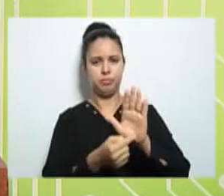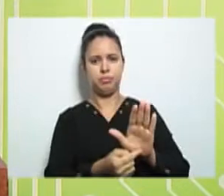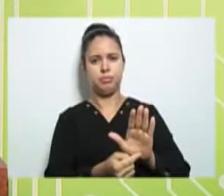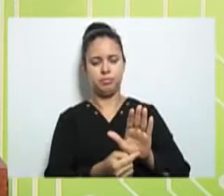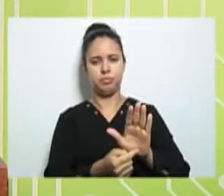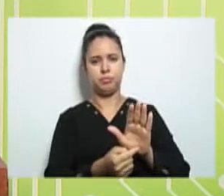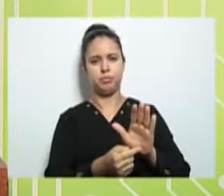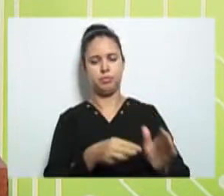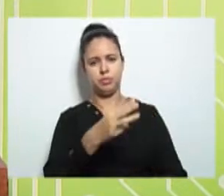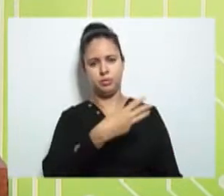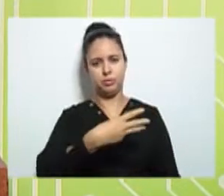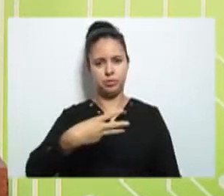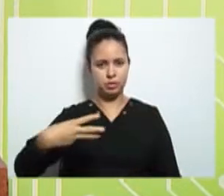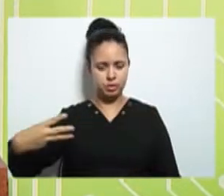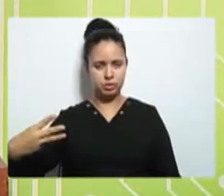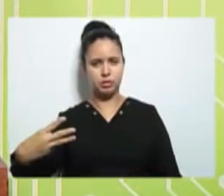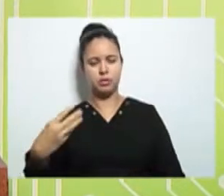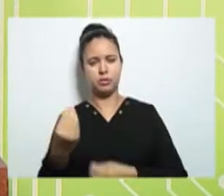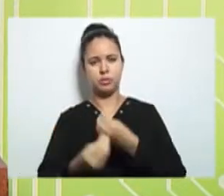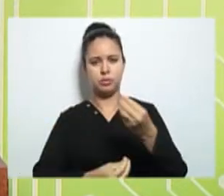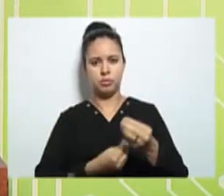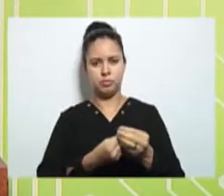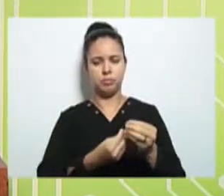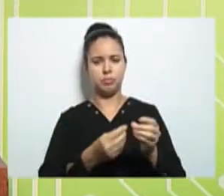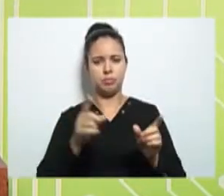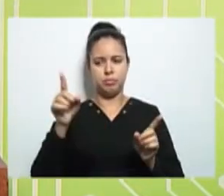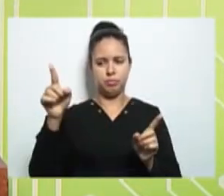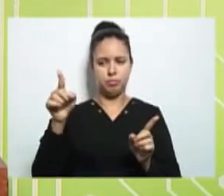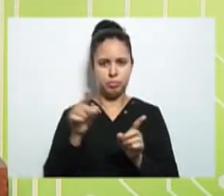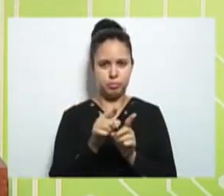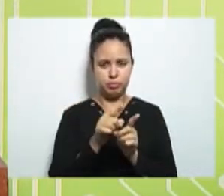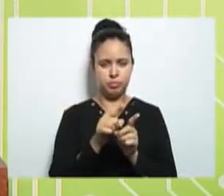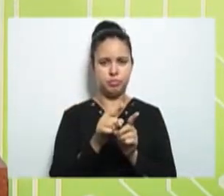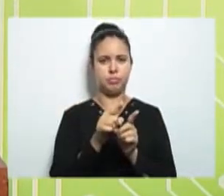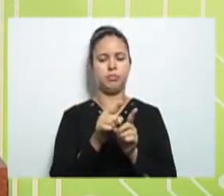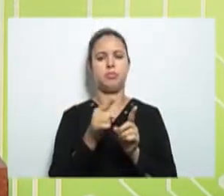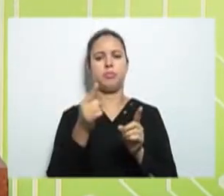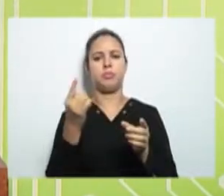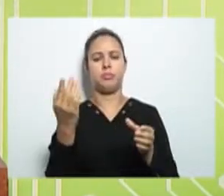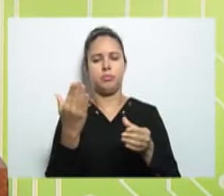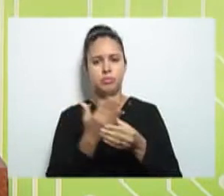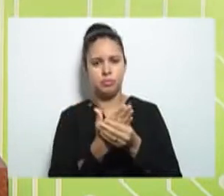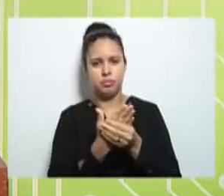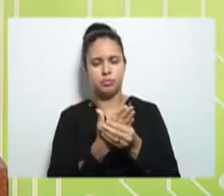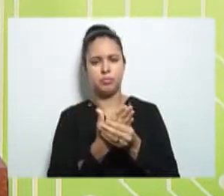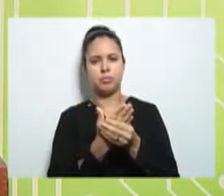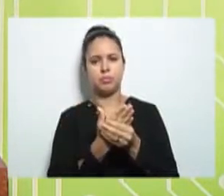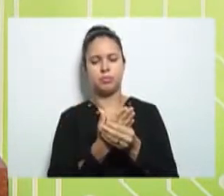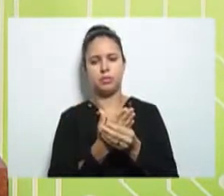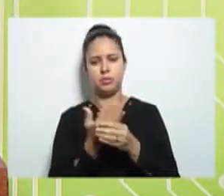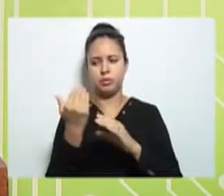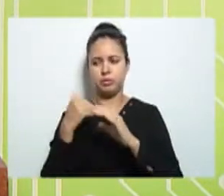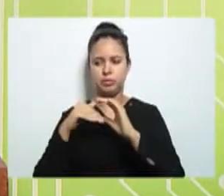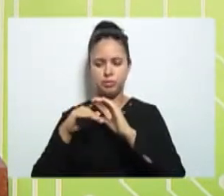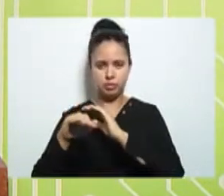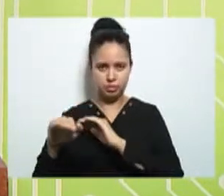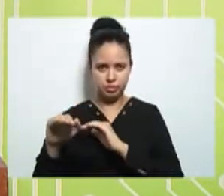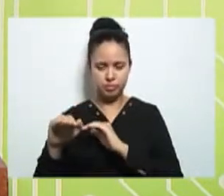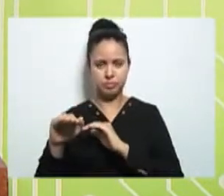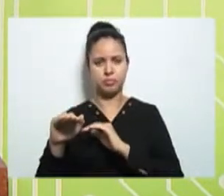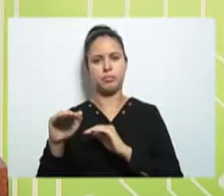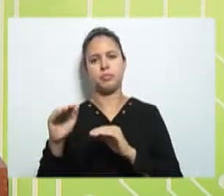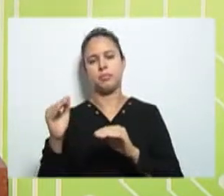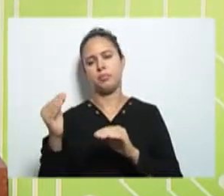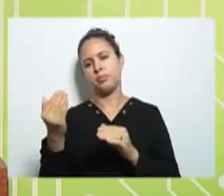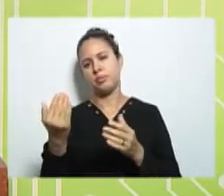Windows Explorer, como que vai compactar essa pasta, que é como deixar essa pasta menorzinha para que a gente possa enviar por e-mail, colocar no pendrive,